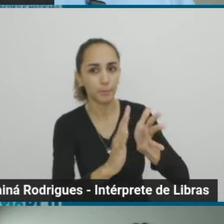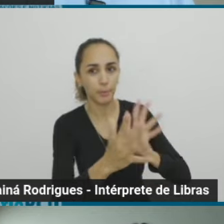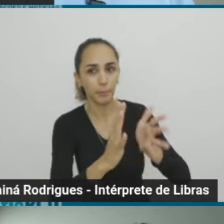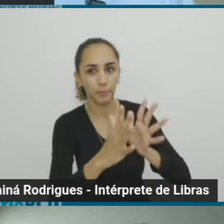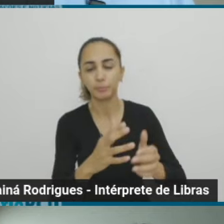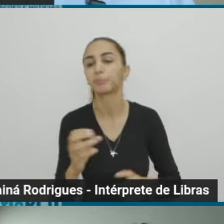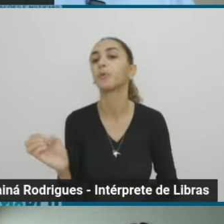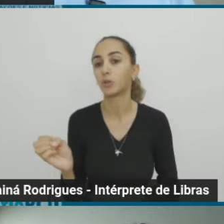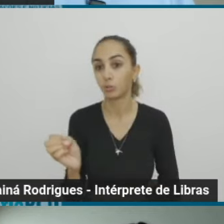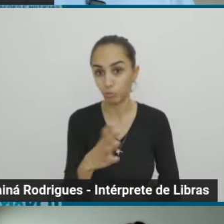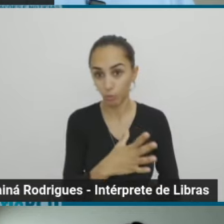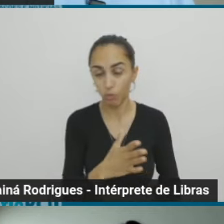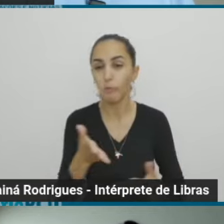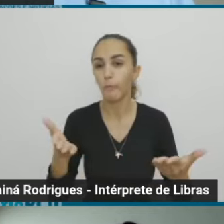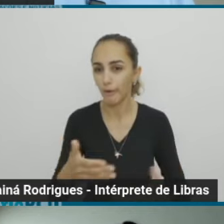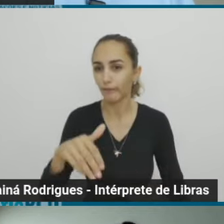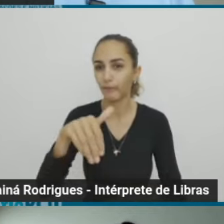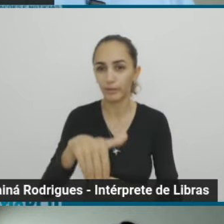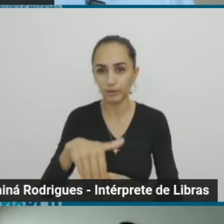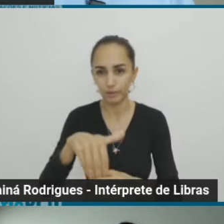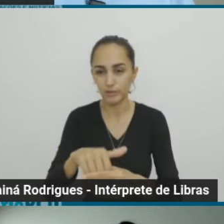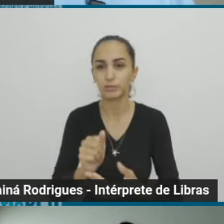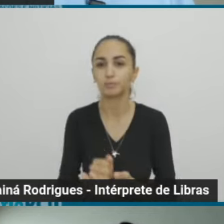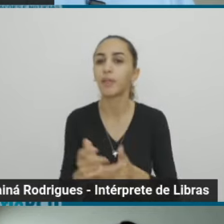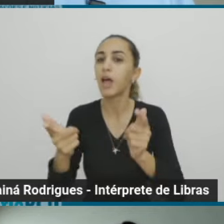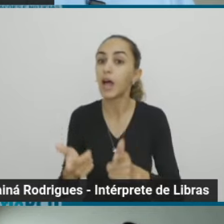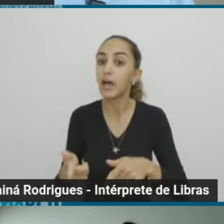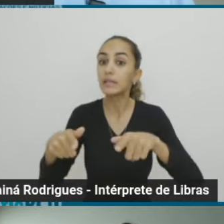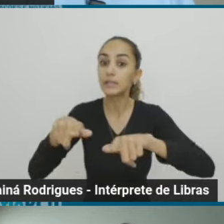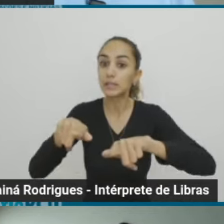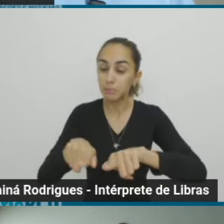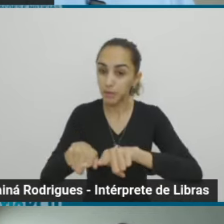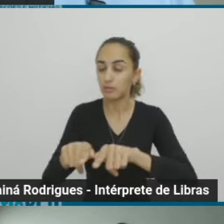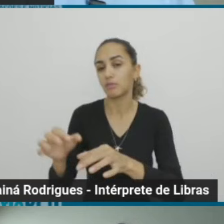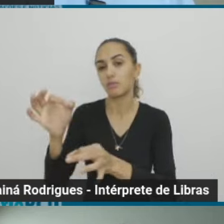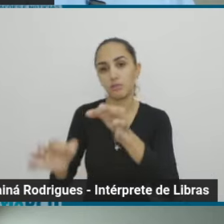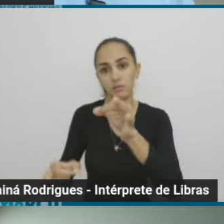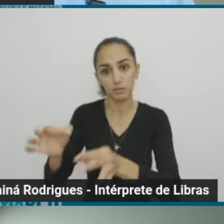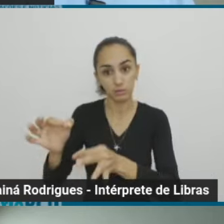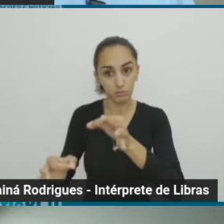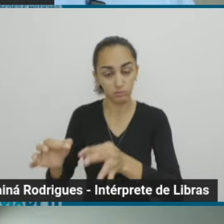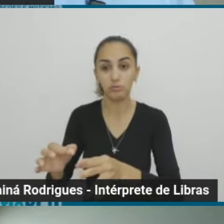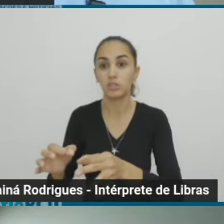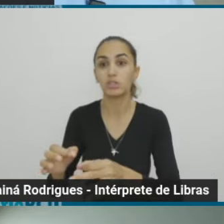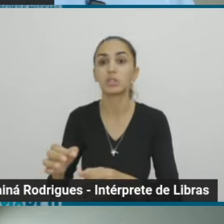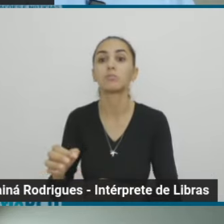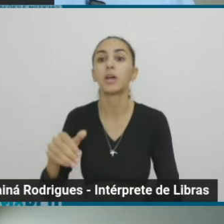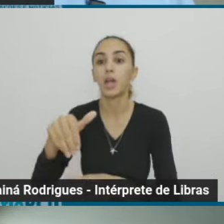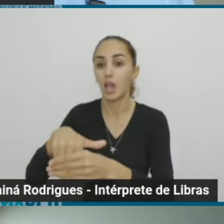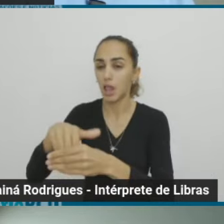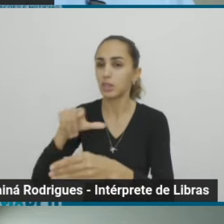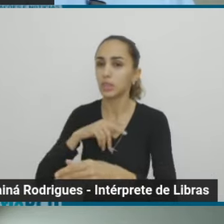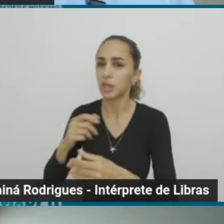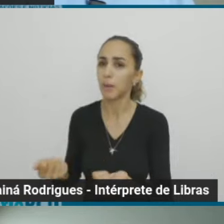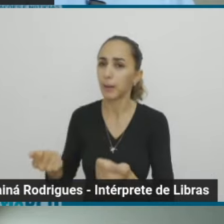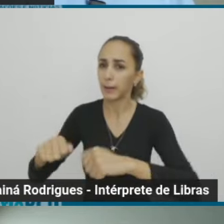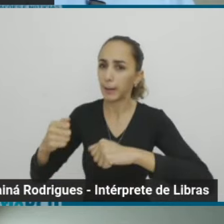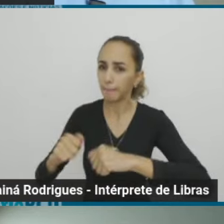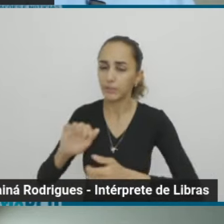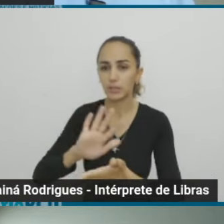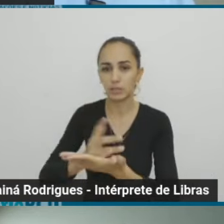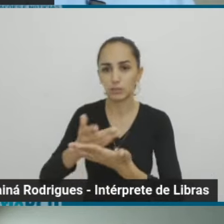novidade para essas eleições, os convênios que a Justiça Eleitoral mantém para a capacitação dos intérpretes